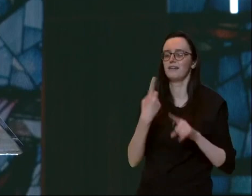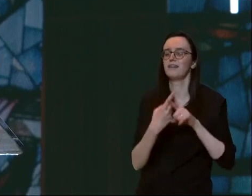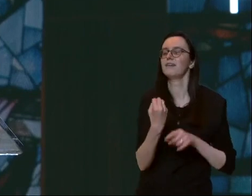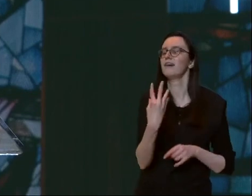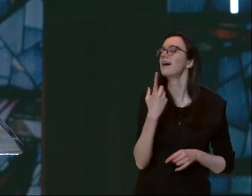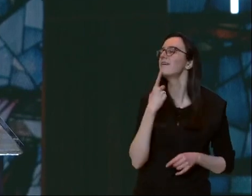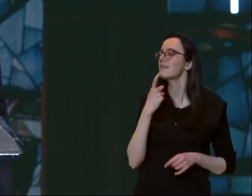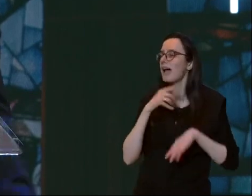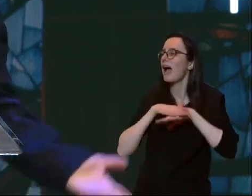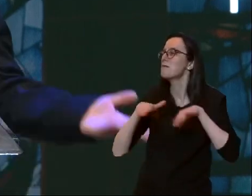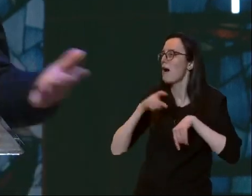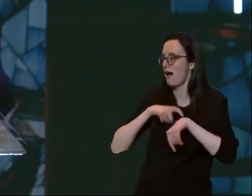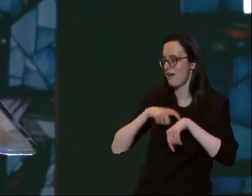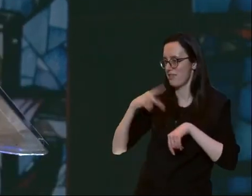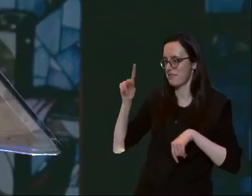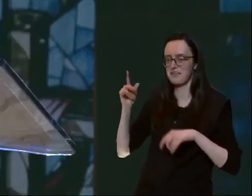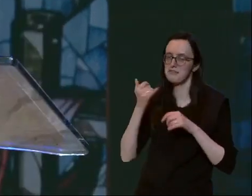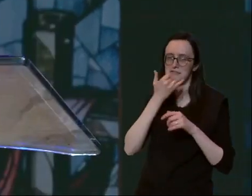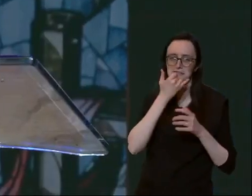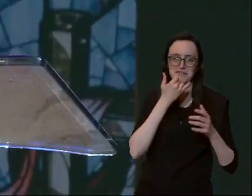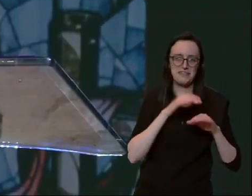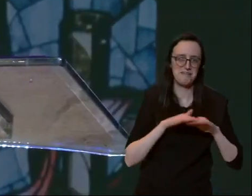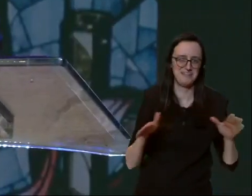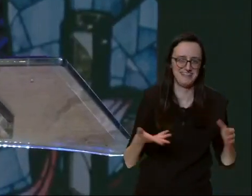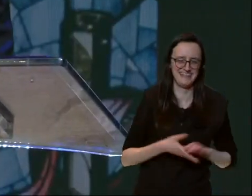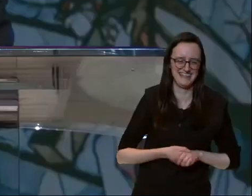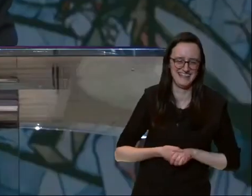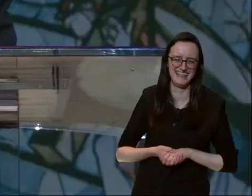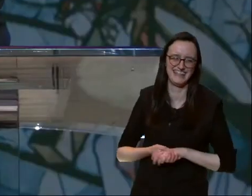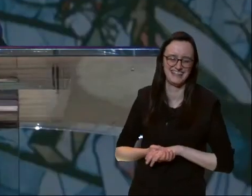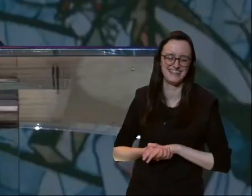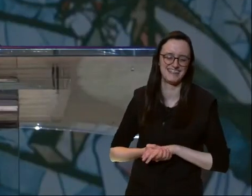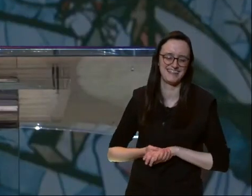Já? Gente, acabou.